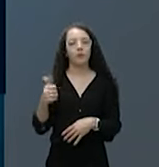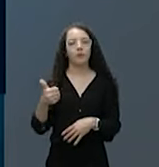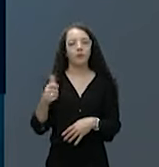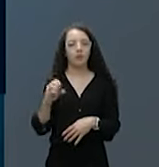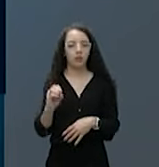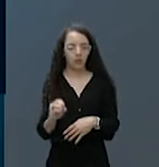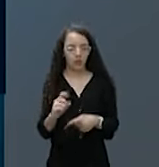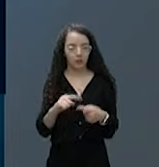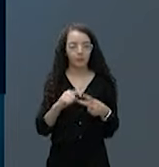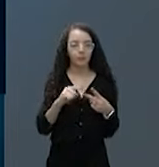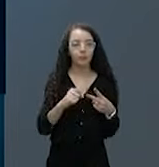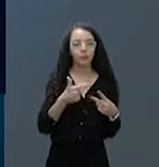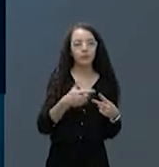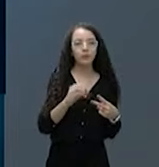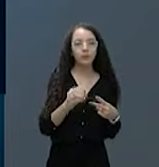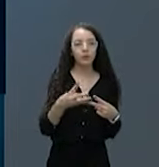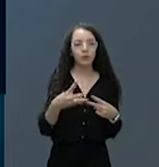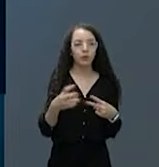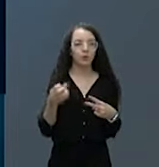2043826,